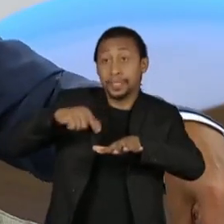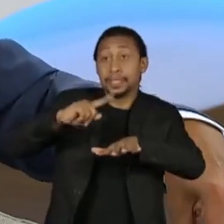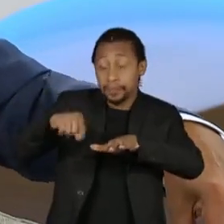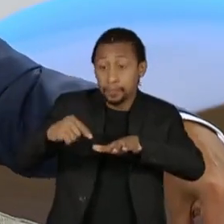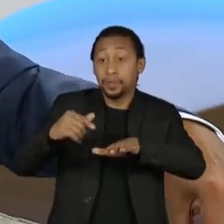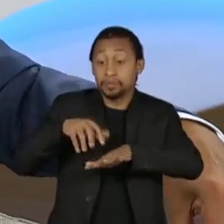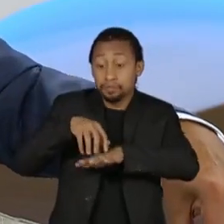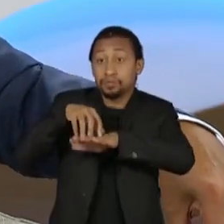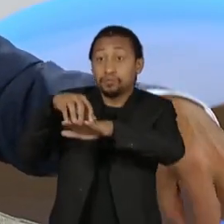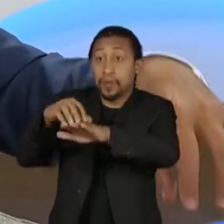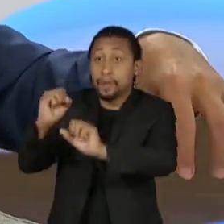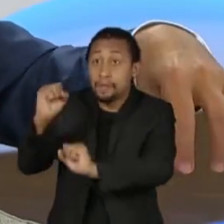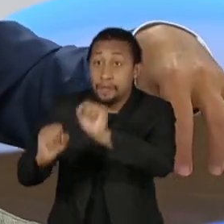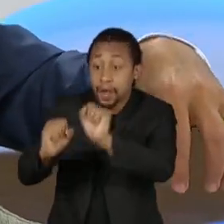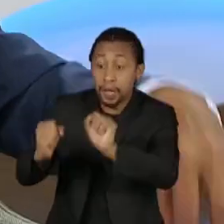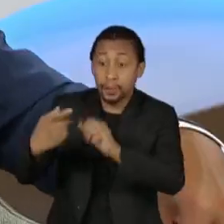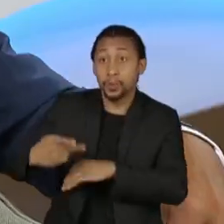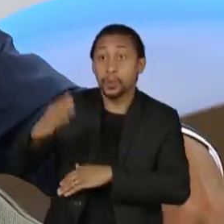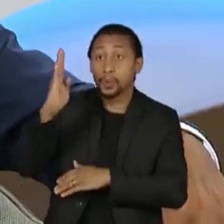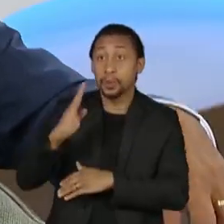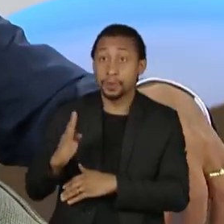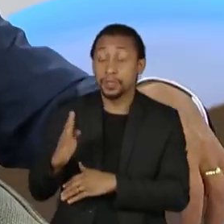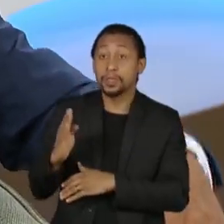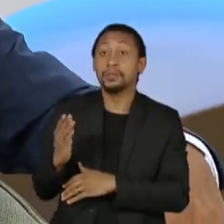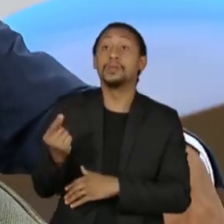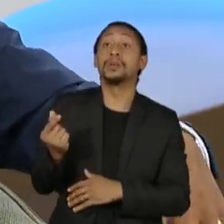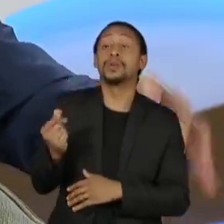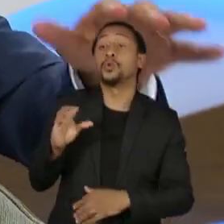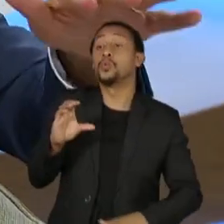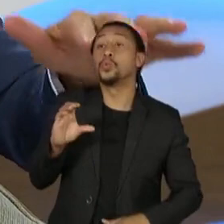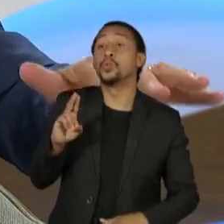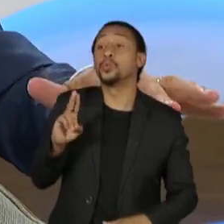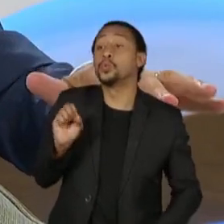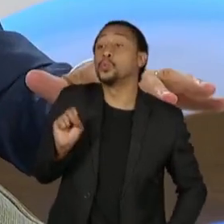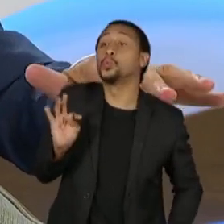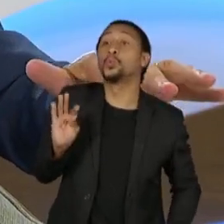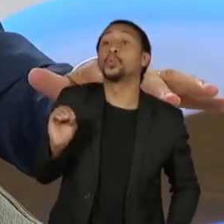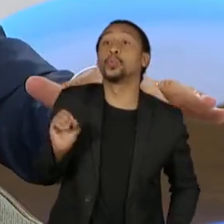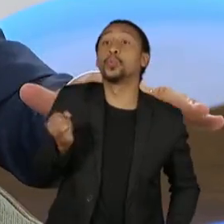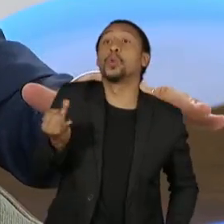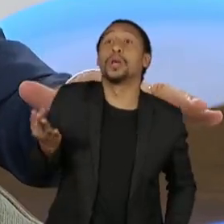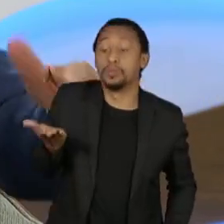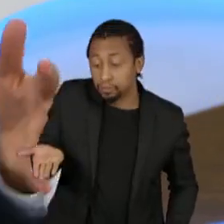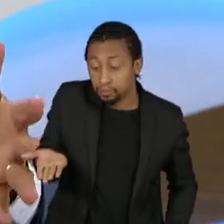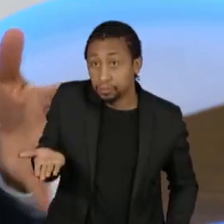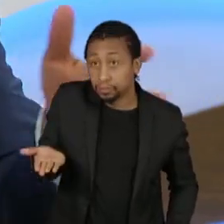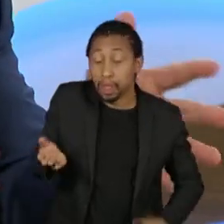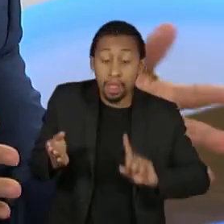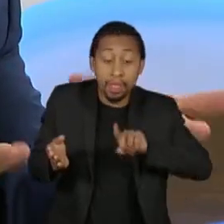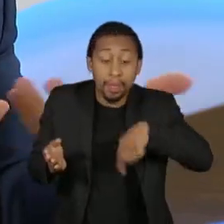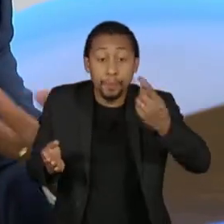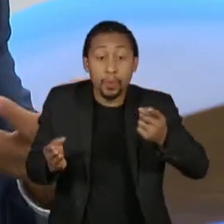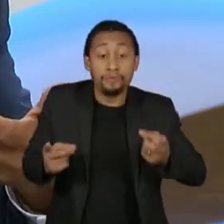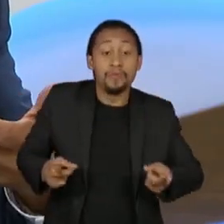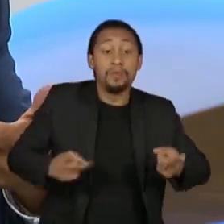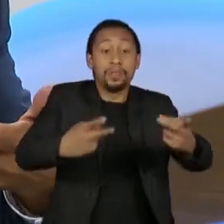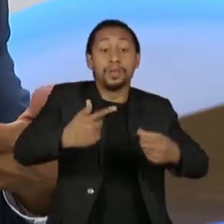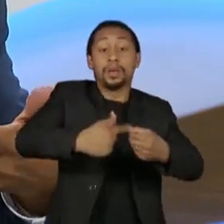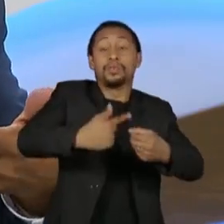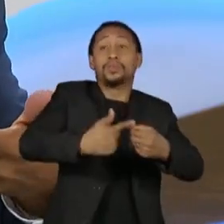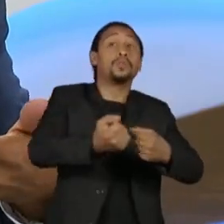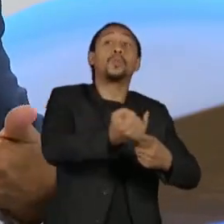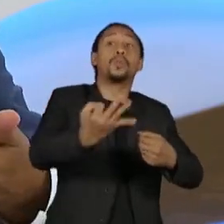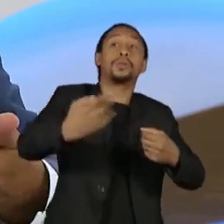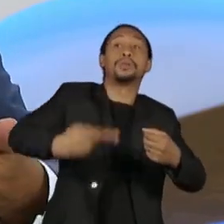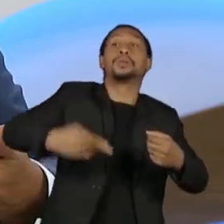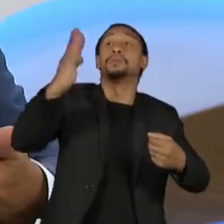para definir qual é o preço do combustível. Isso aqui já tem um ganho. Mas, além disso,